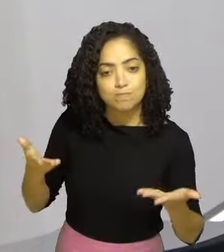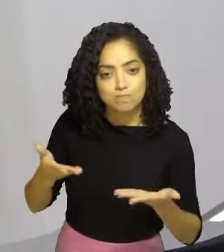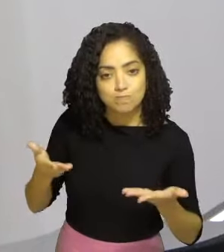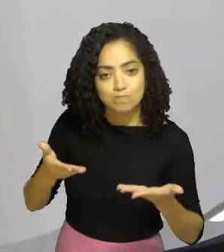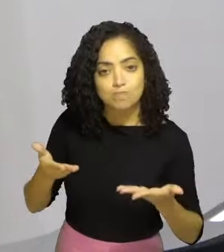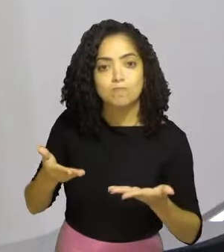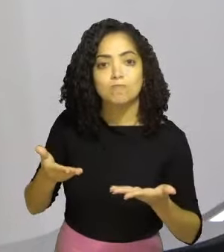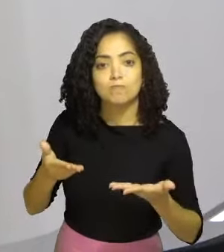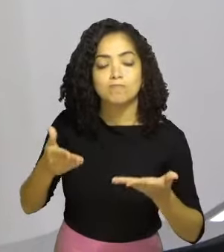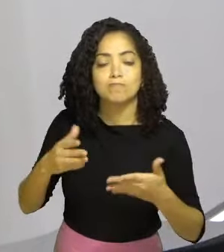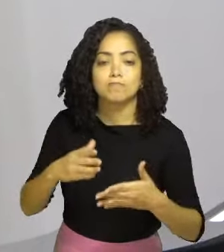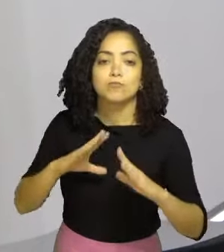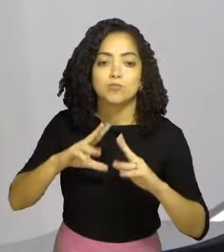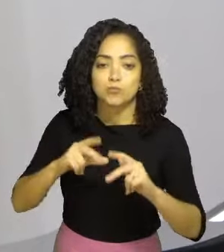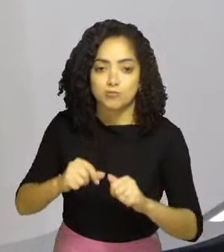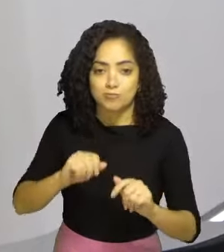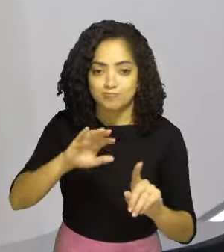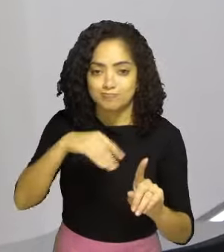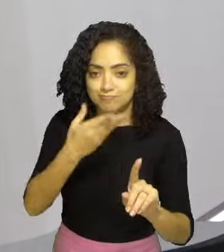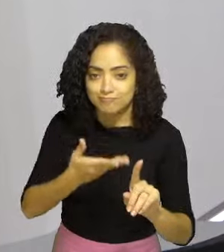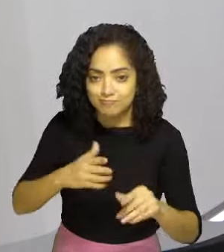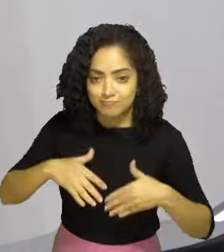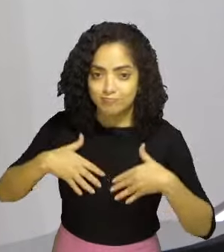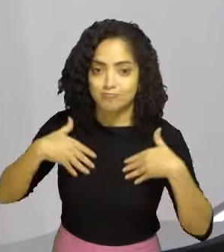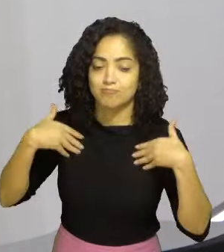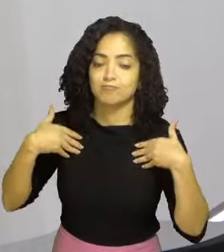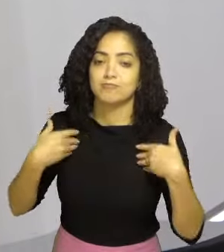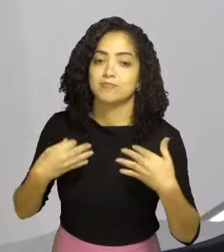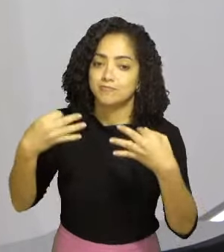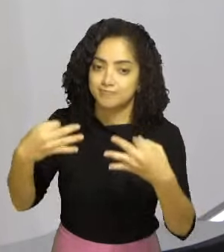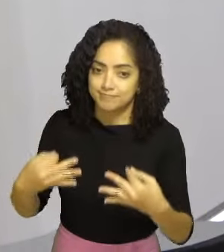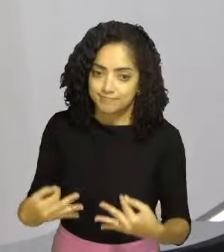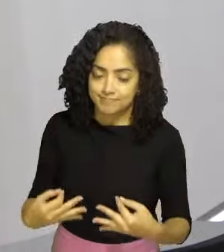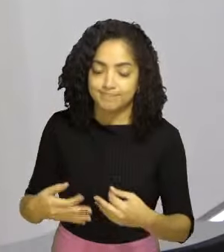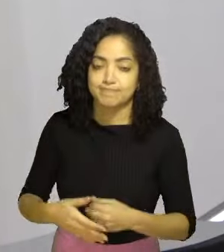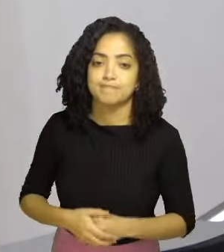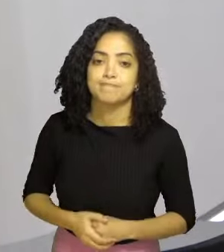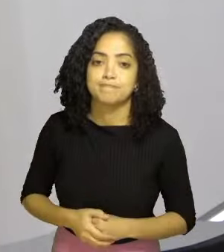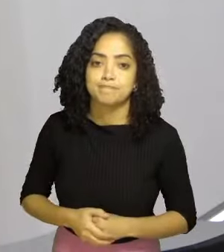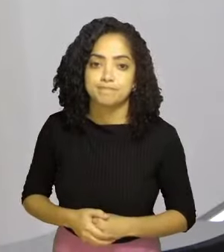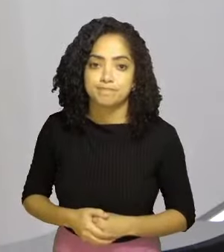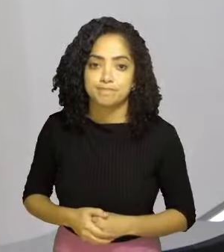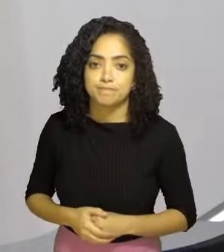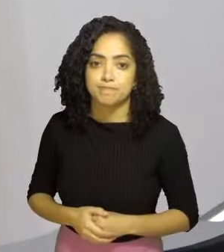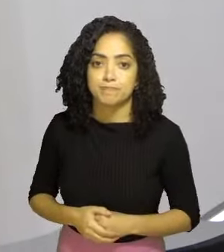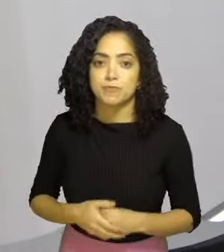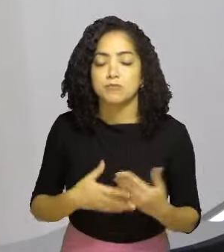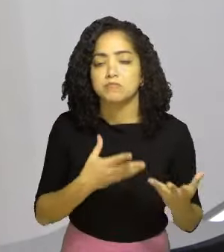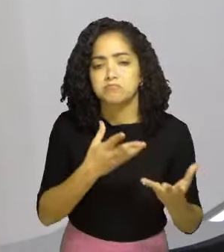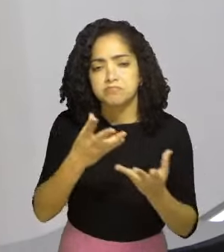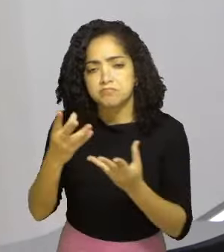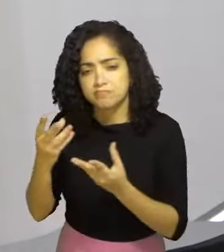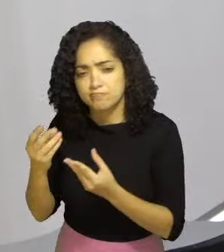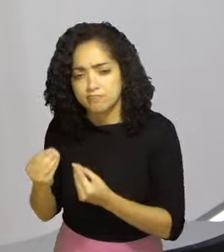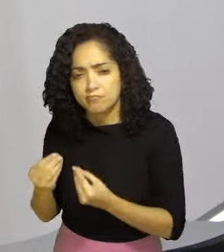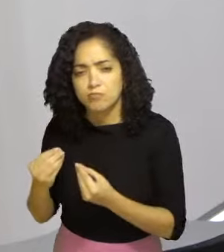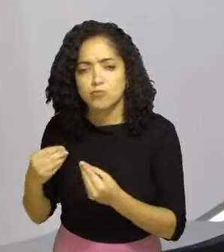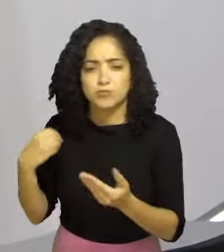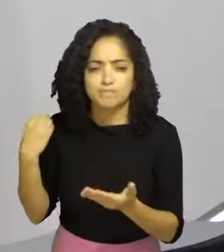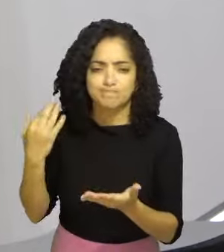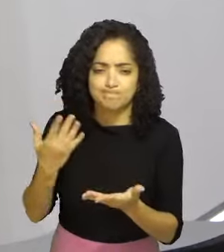sendo homenageadas. Nada mais justo, né? Diante de tanta coisa que passamos nos